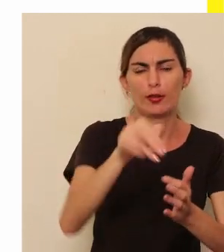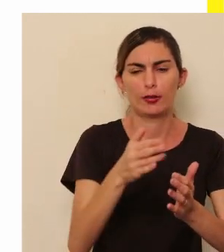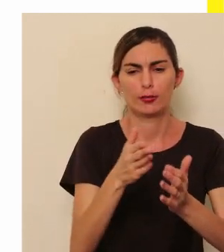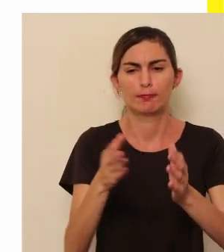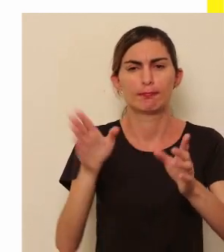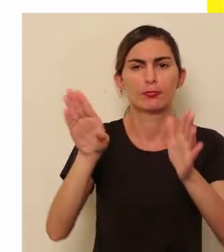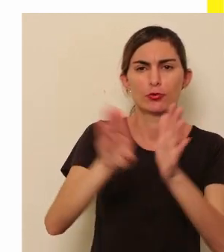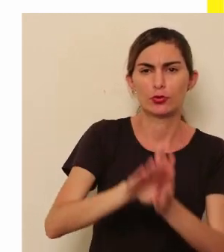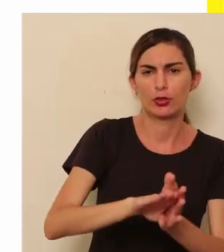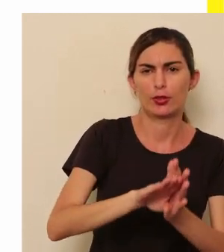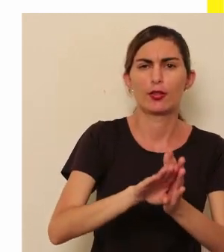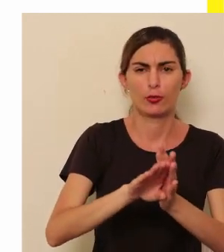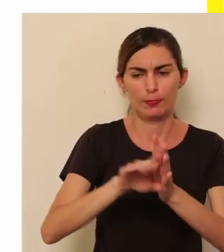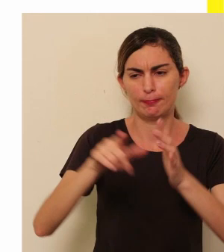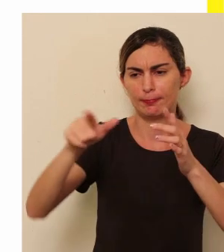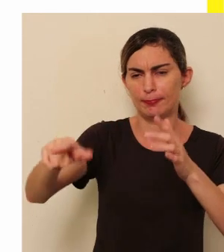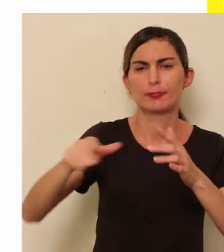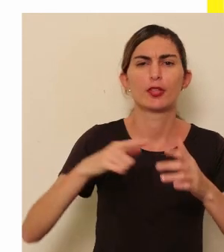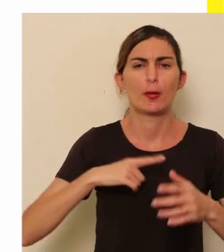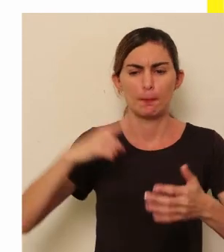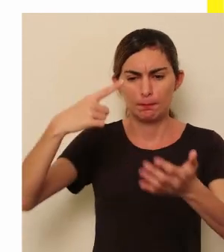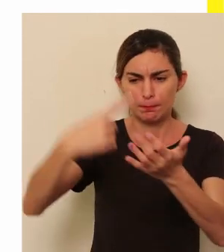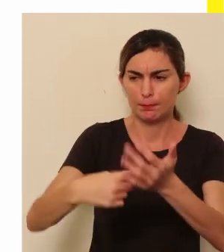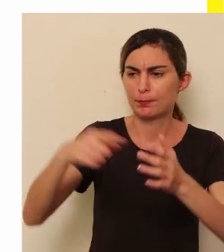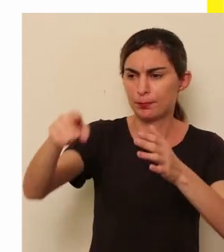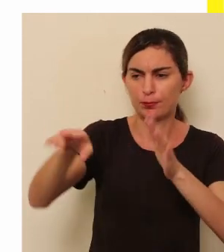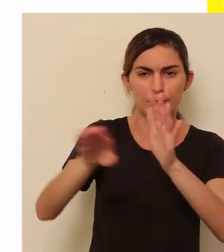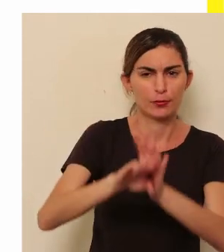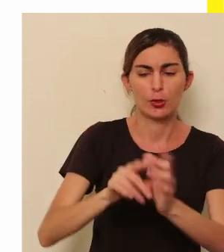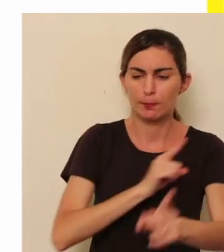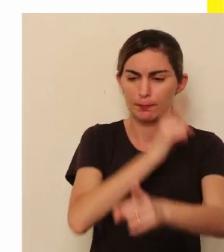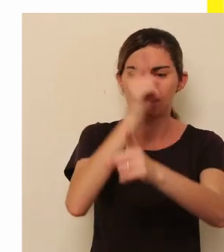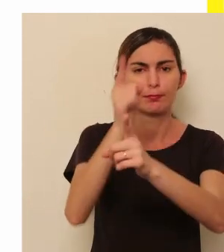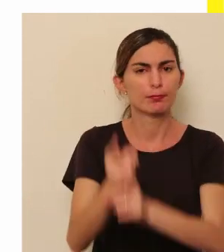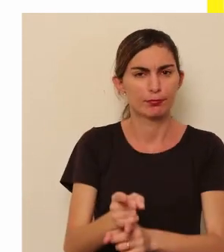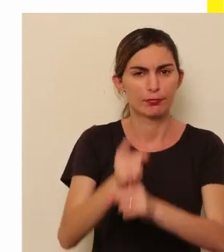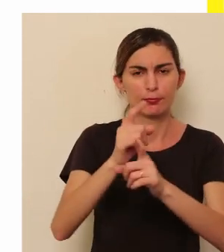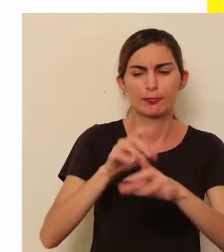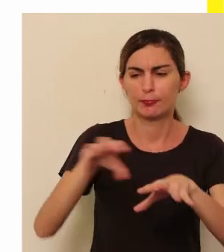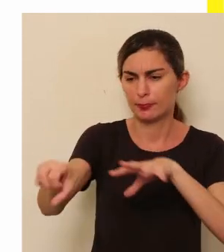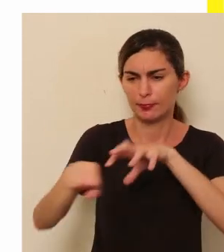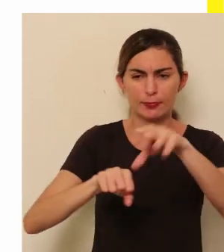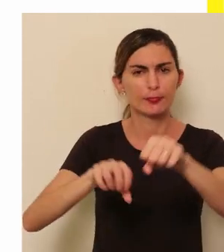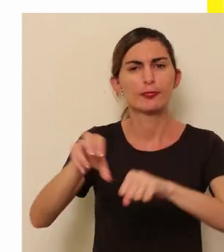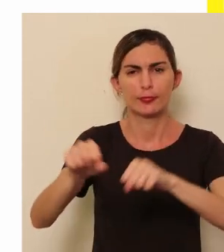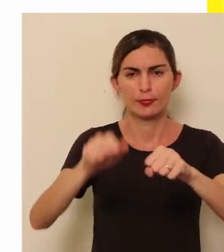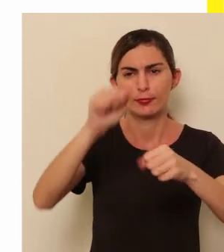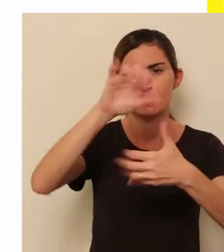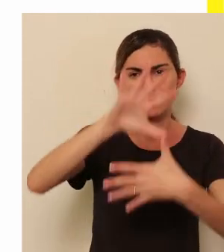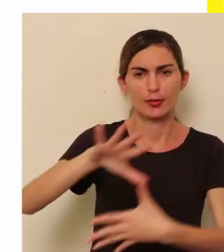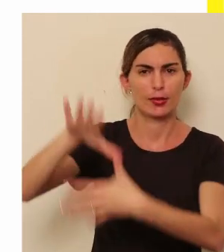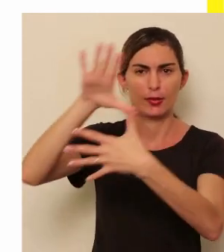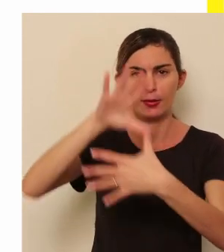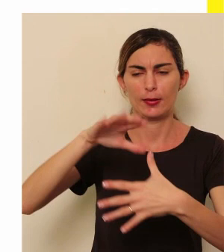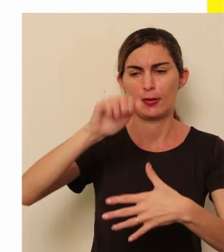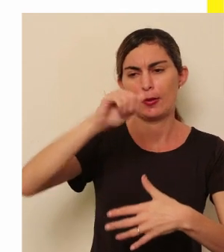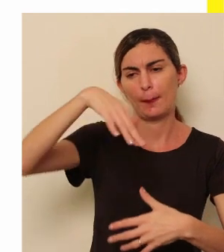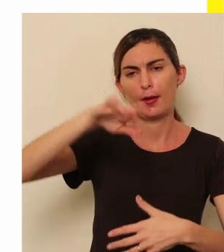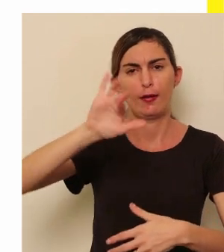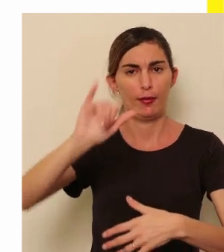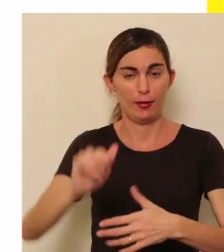aí dobraram o Cabo da Boa Esperança, que foi um marco na descoberta ou na exploração da América.